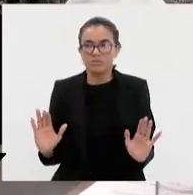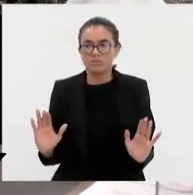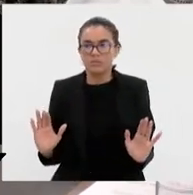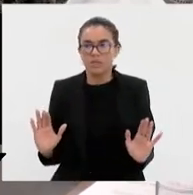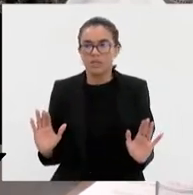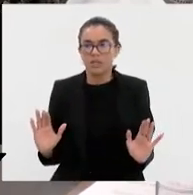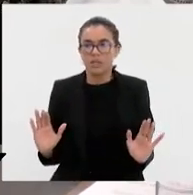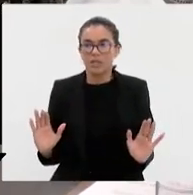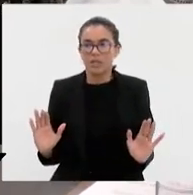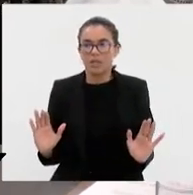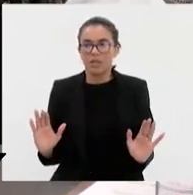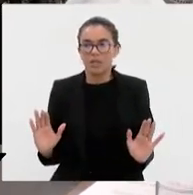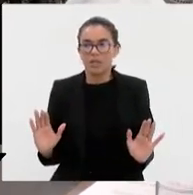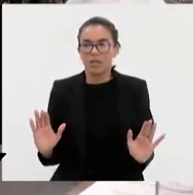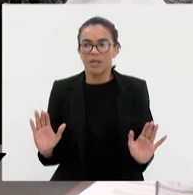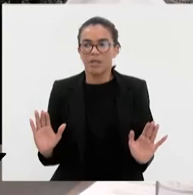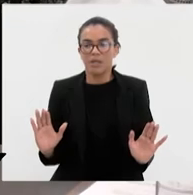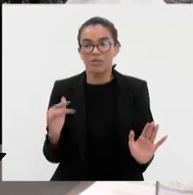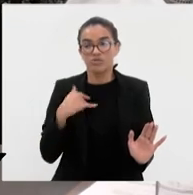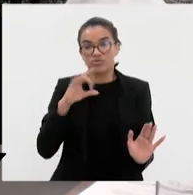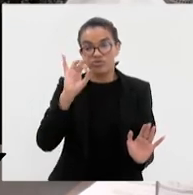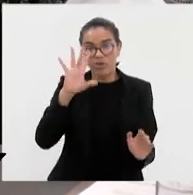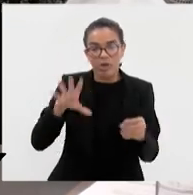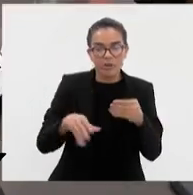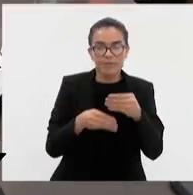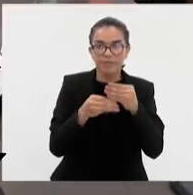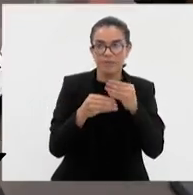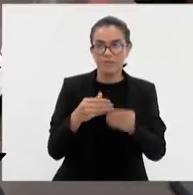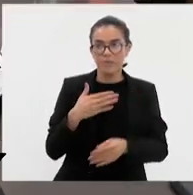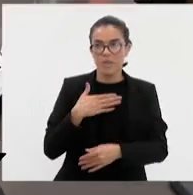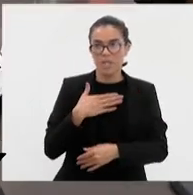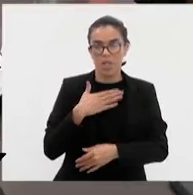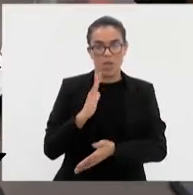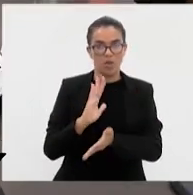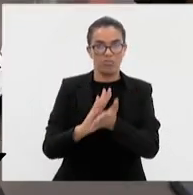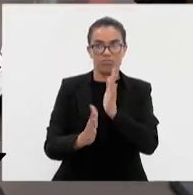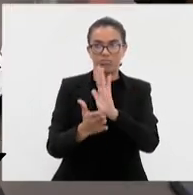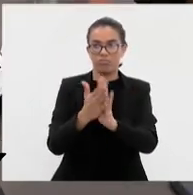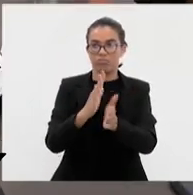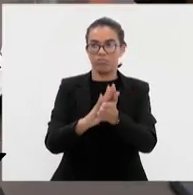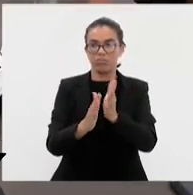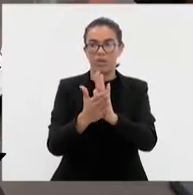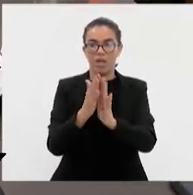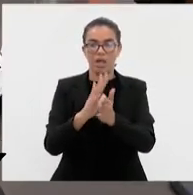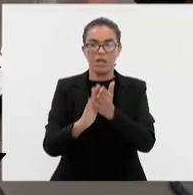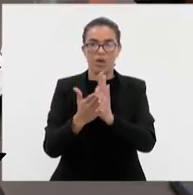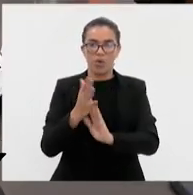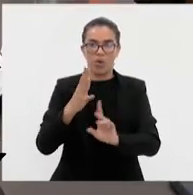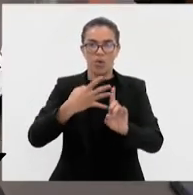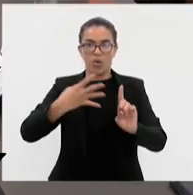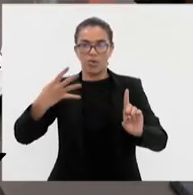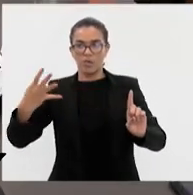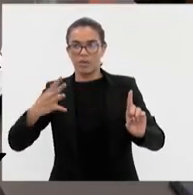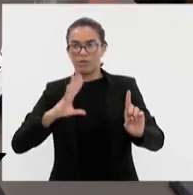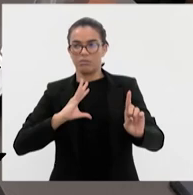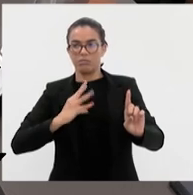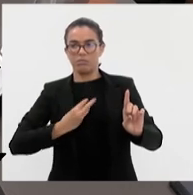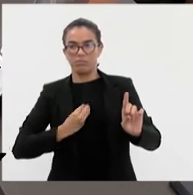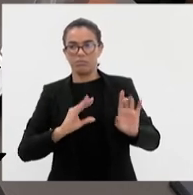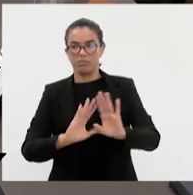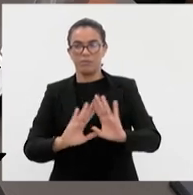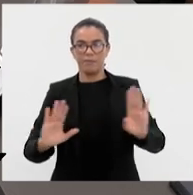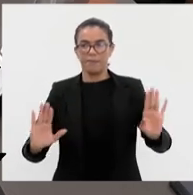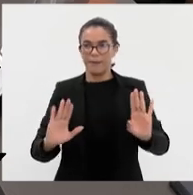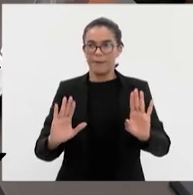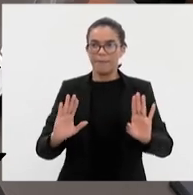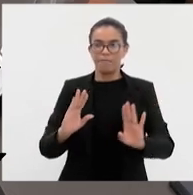deixar claro também, Índia, que só uma parte, que eu não tenho nada contra trans, LGBT. Eu não tenho nada contra, porque Deus deu